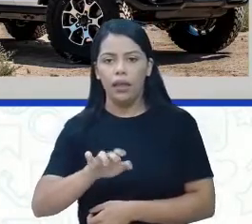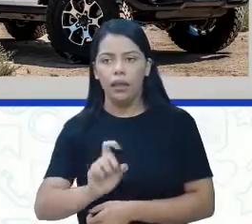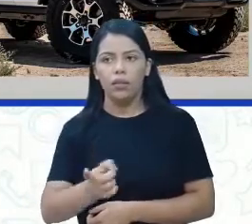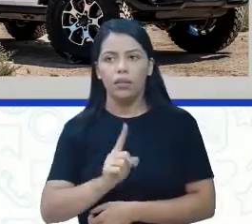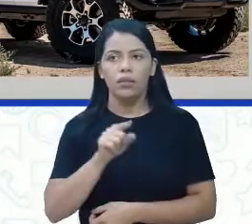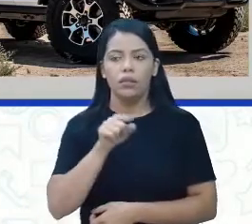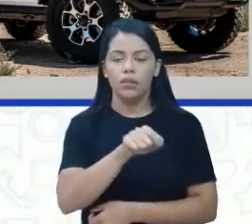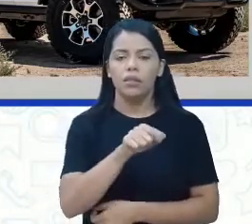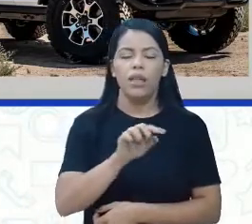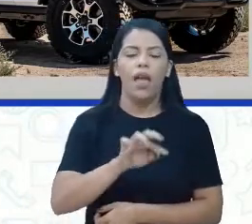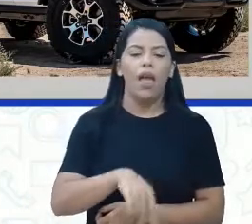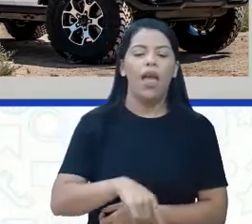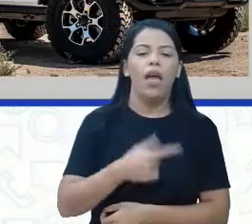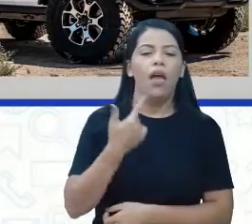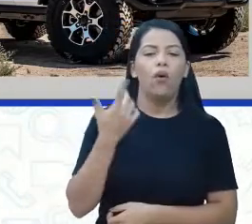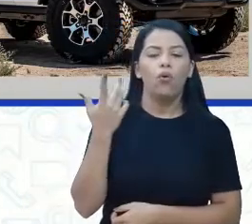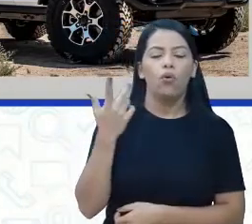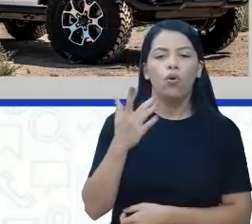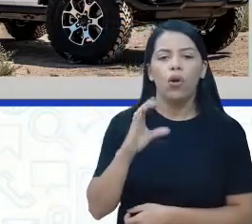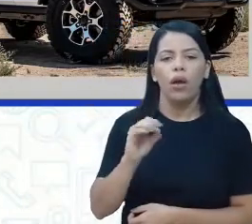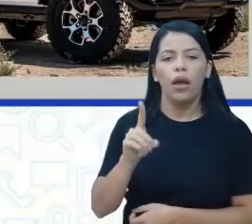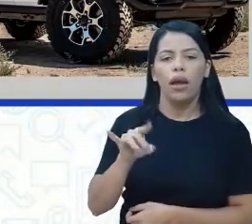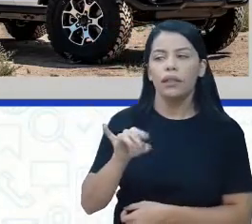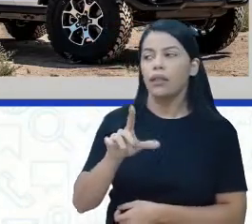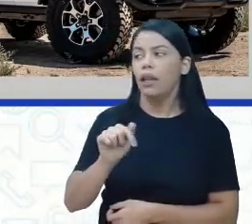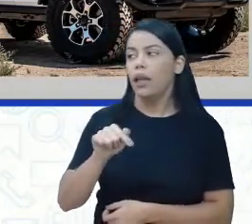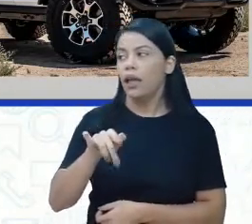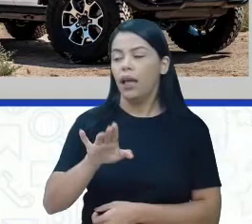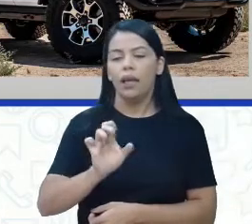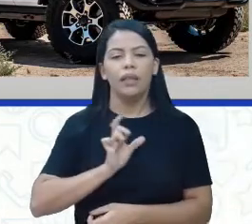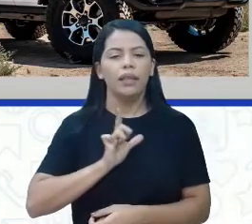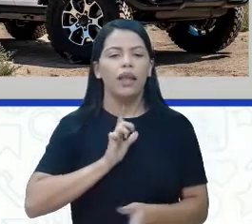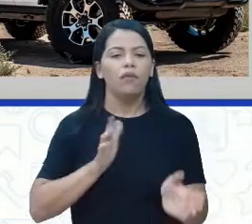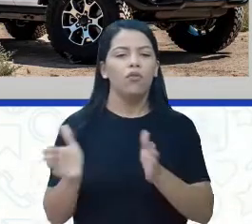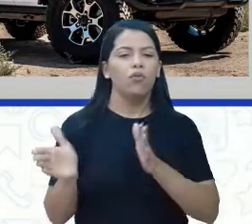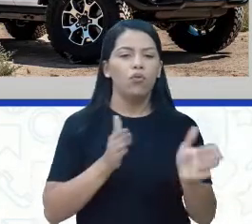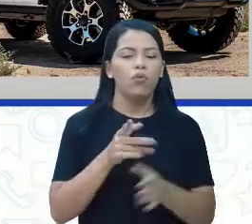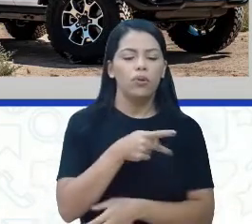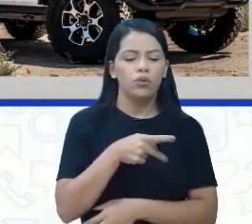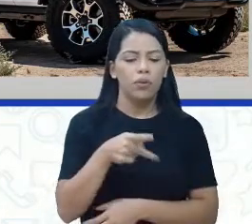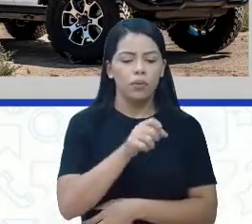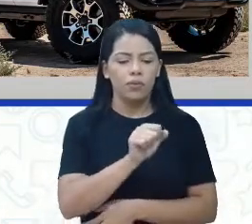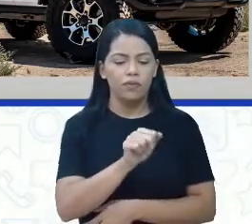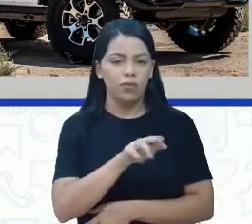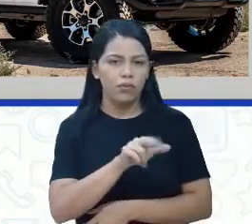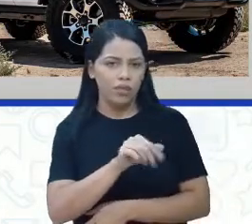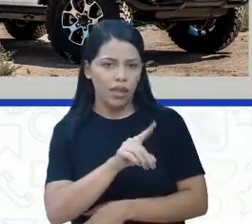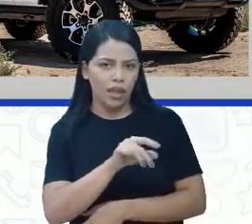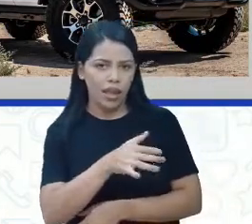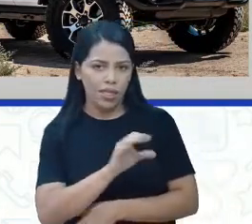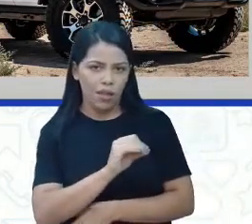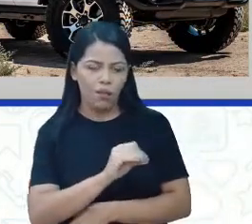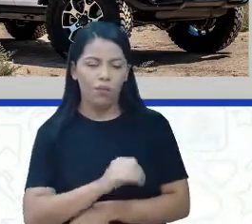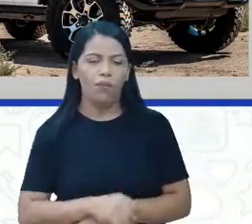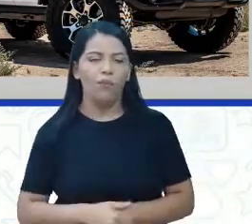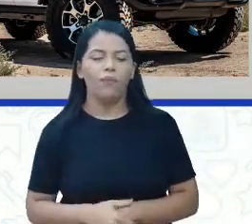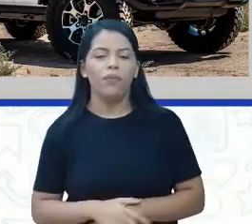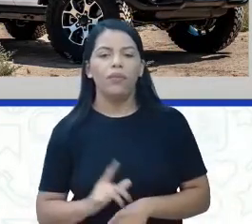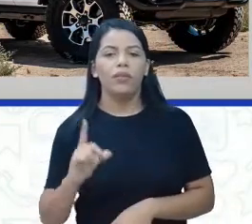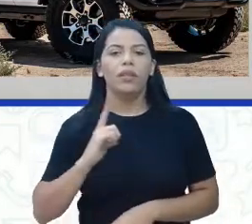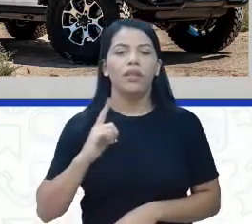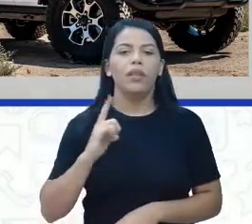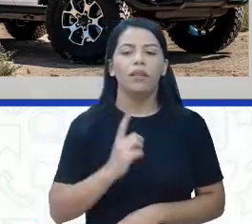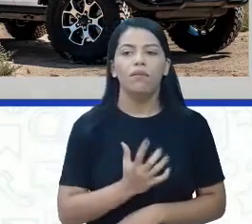isso é uma marca... Lembrando que o Cadillac foi um carrão que teve sua época, né? Na época do professor Saradão, né? Que usava o